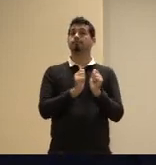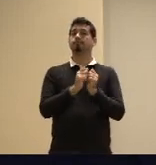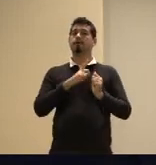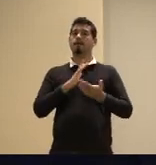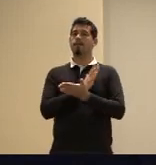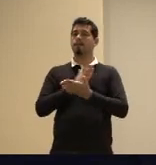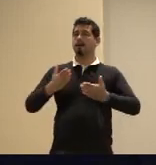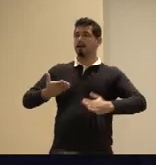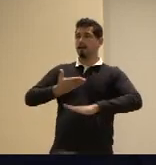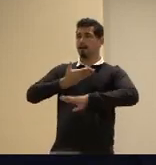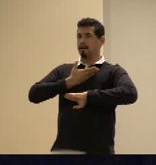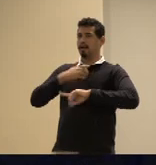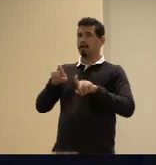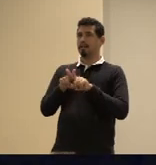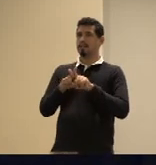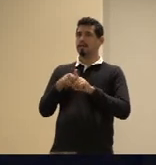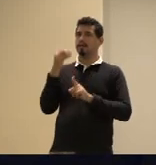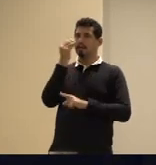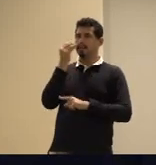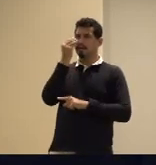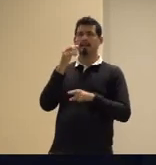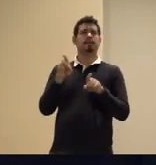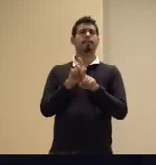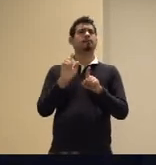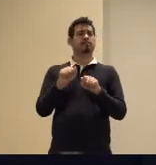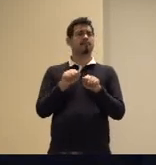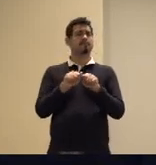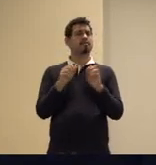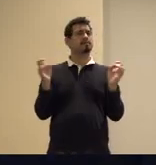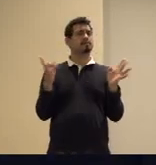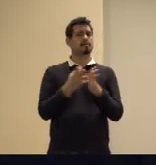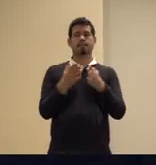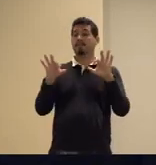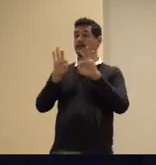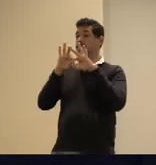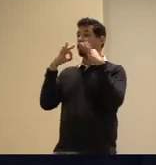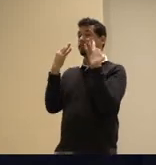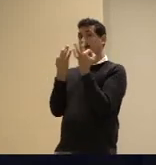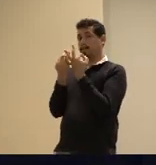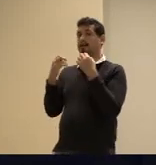situações e tentativas também já tenham sido feitas. A família já está sendo